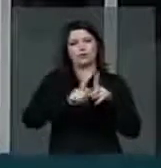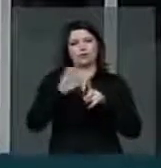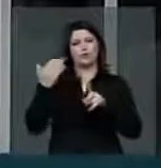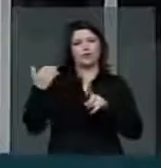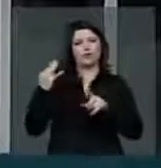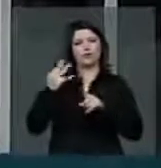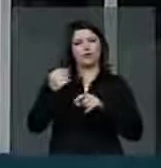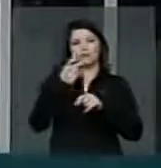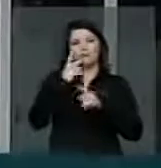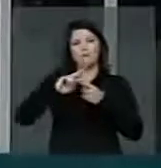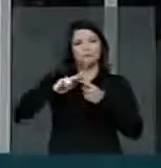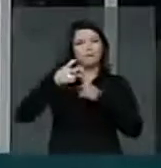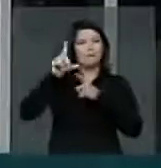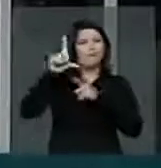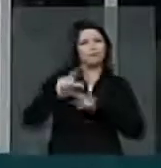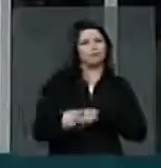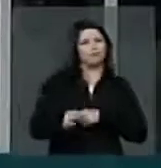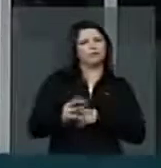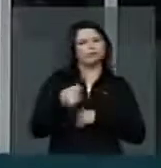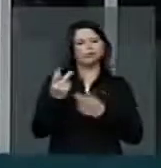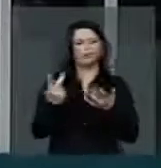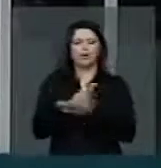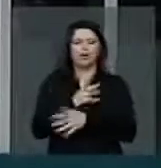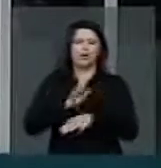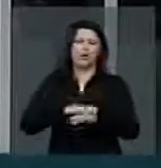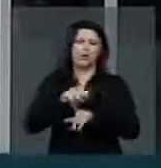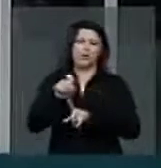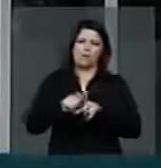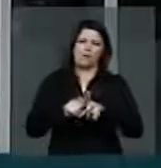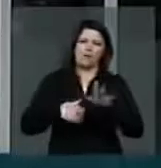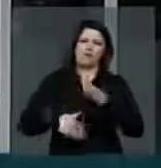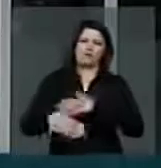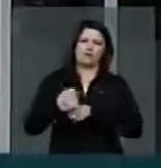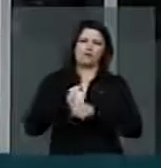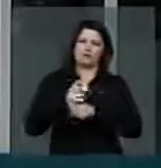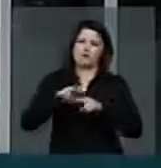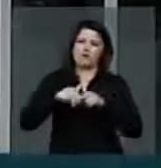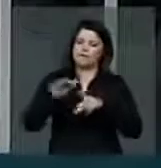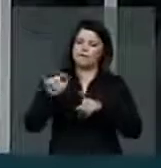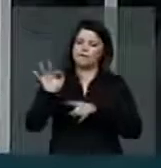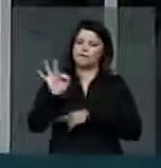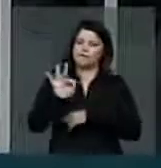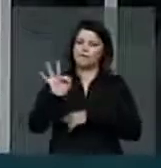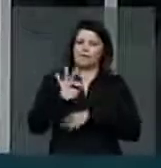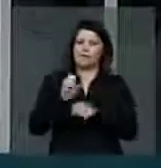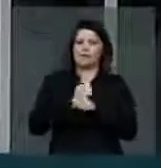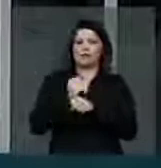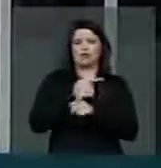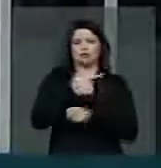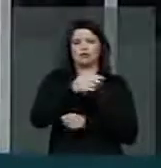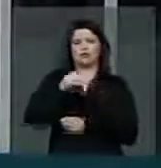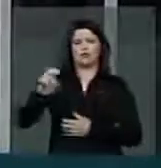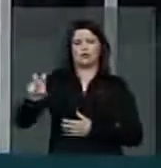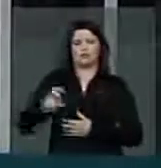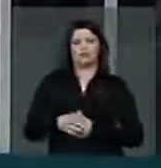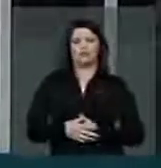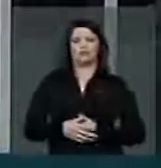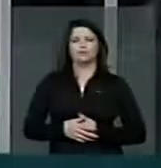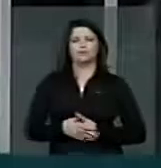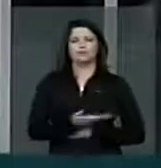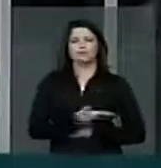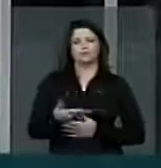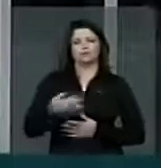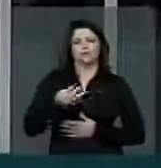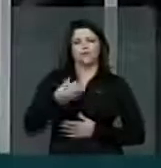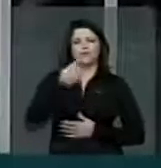é o maior recuo para esse mês do ano desde fevereiro de 2005. Senhores